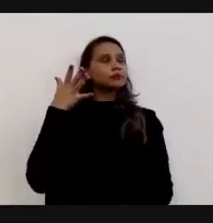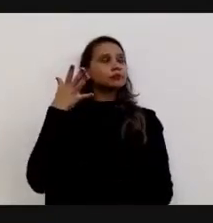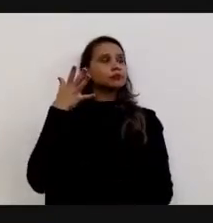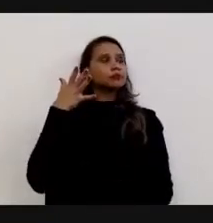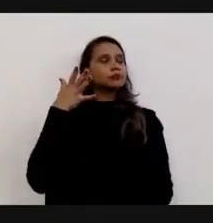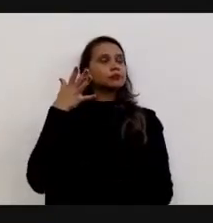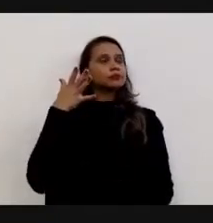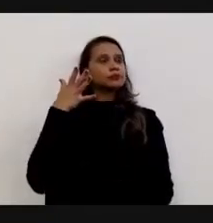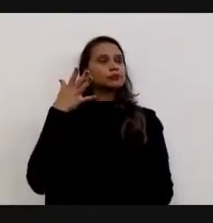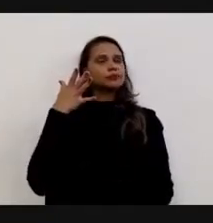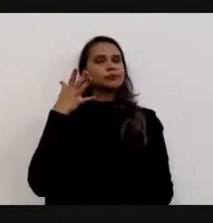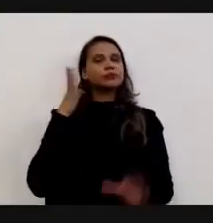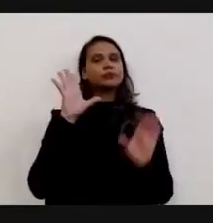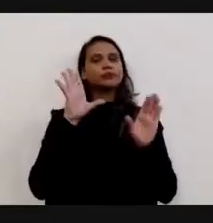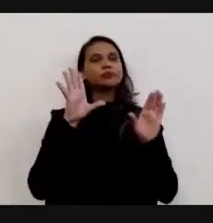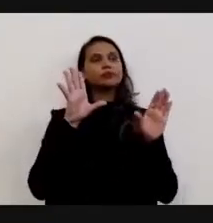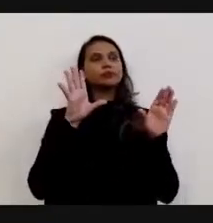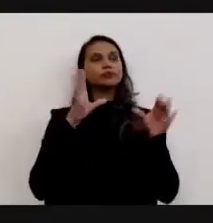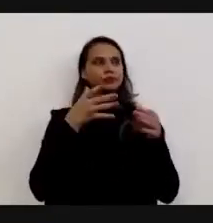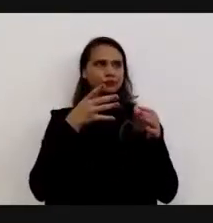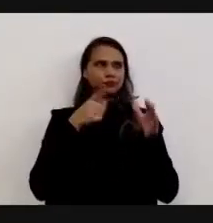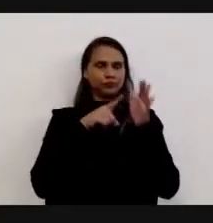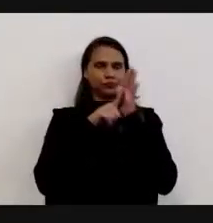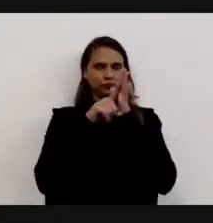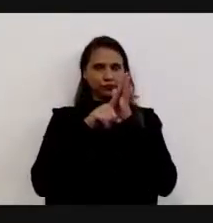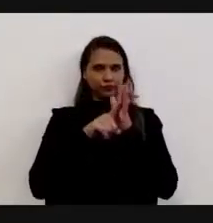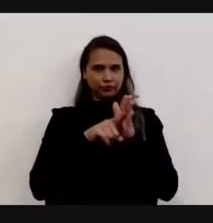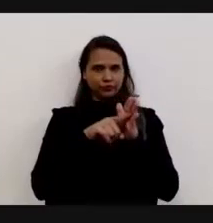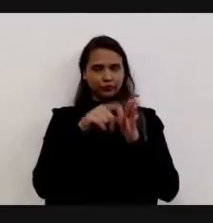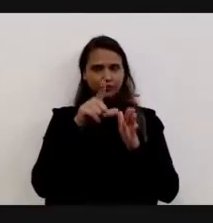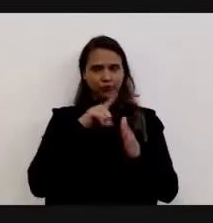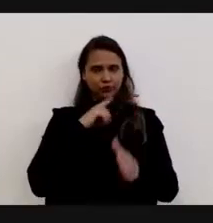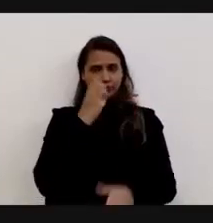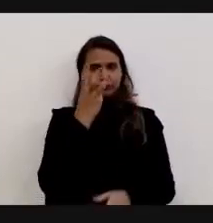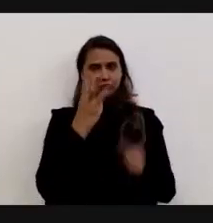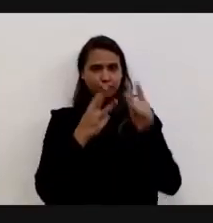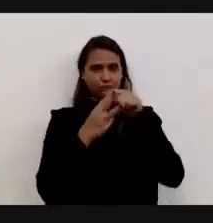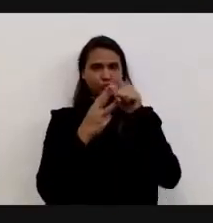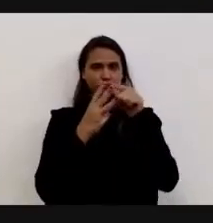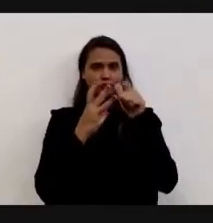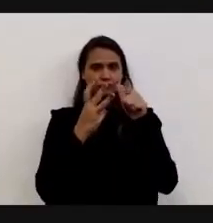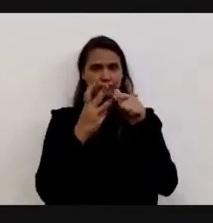em nome da equipe toda de pesquisadores, que são 3 autores.